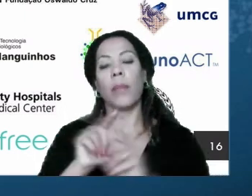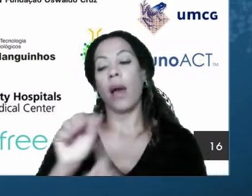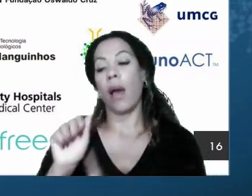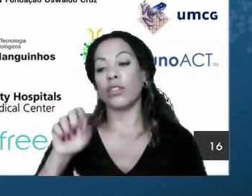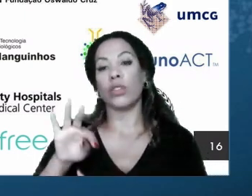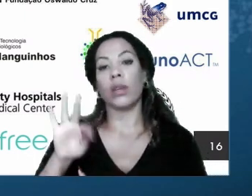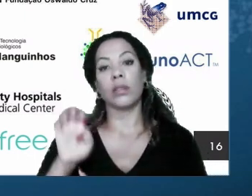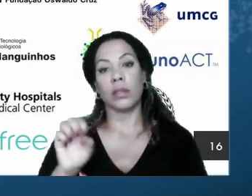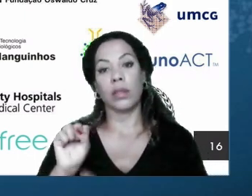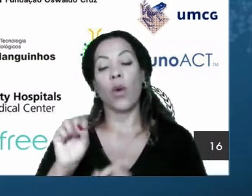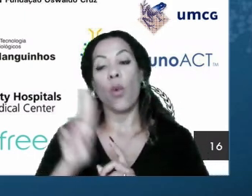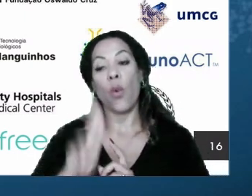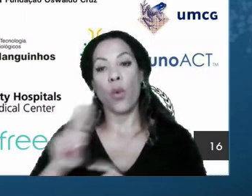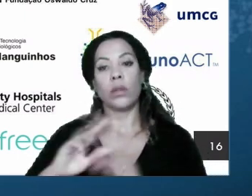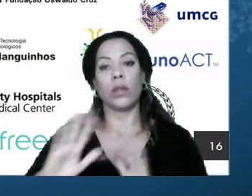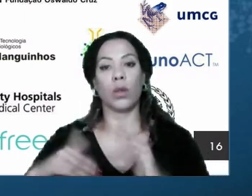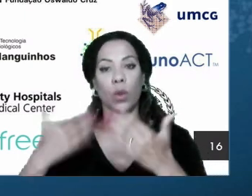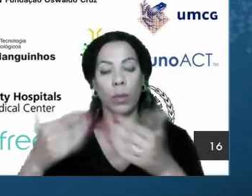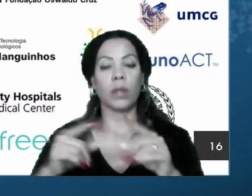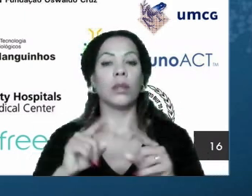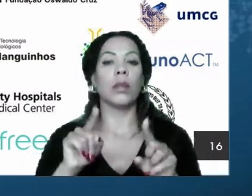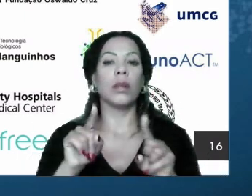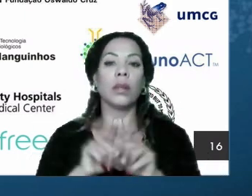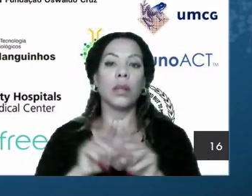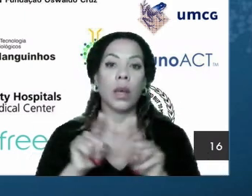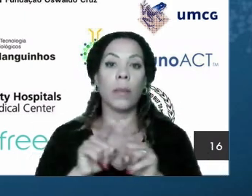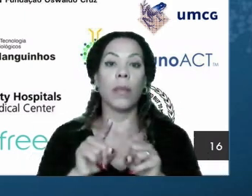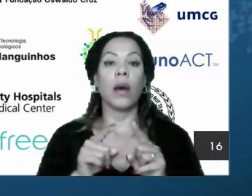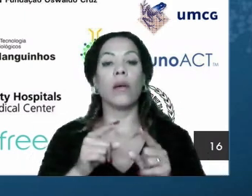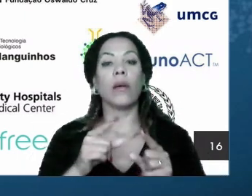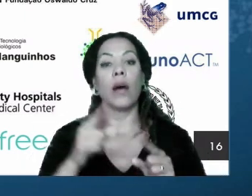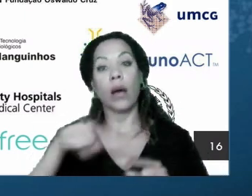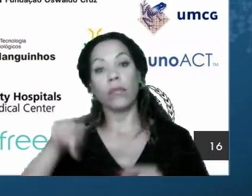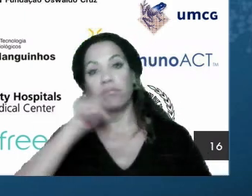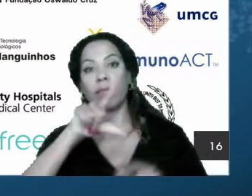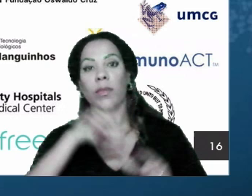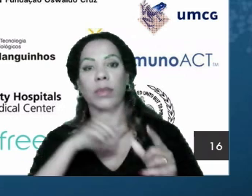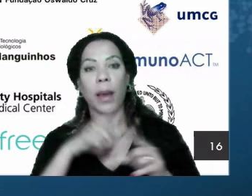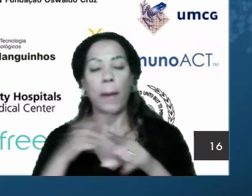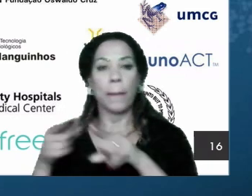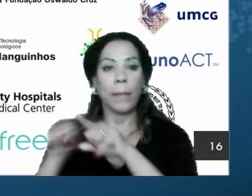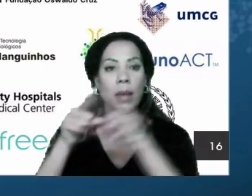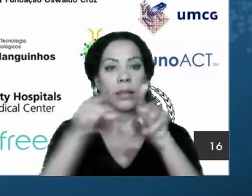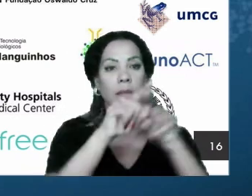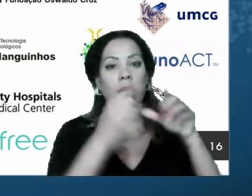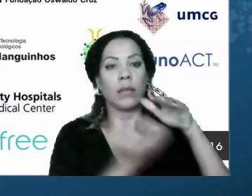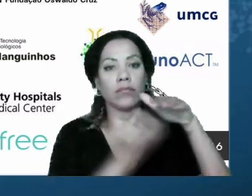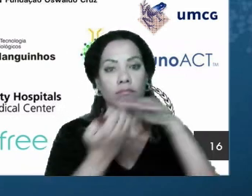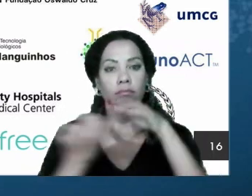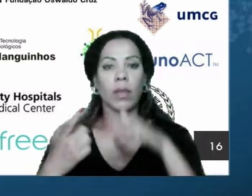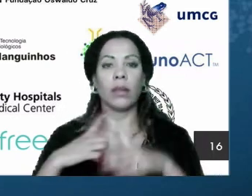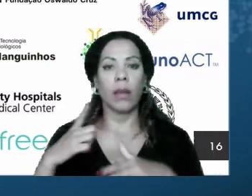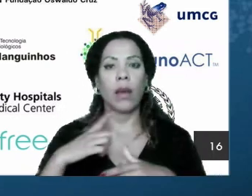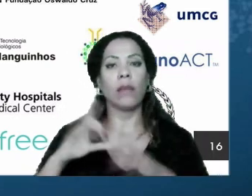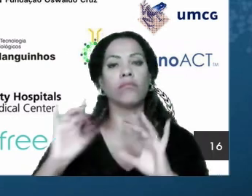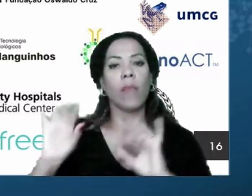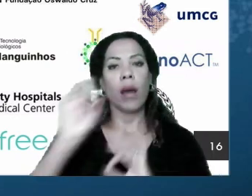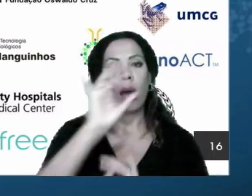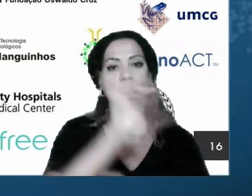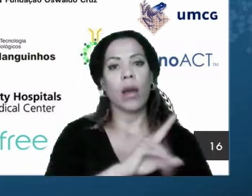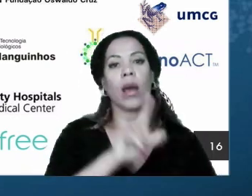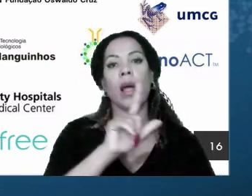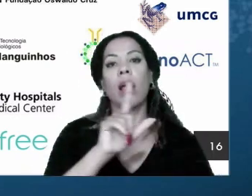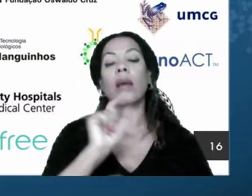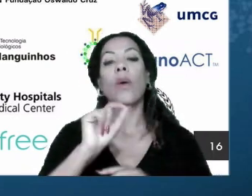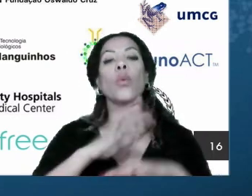nesses processos e o desenvolvimento. E aqui nós temos os nossos colaboradores, candidatos aqui,